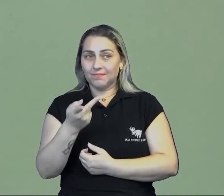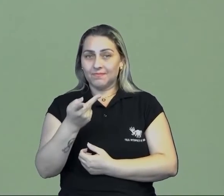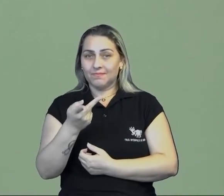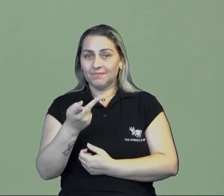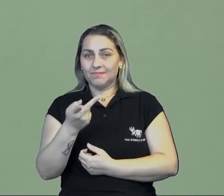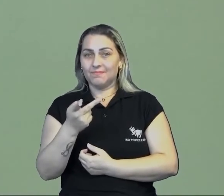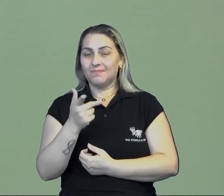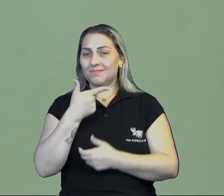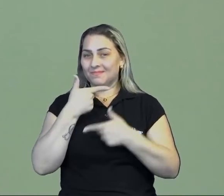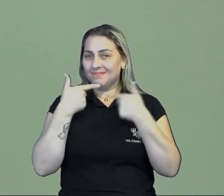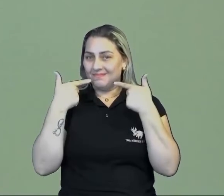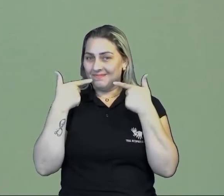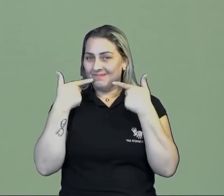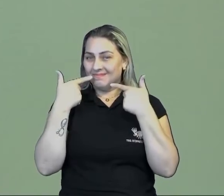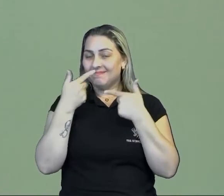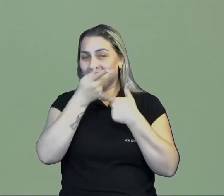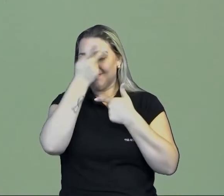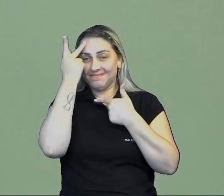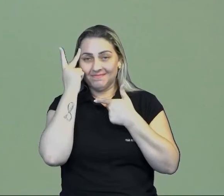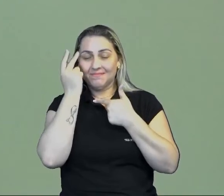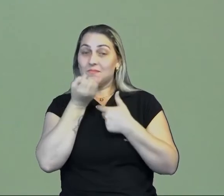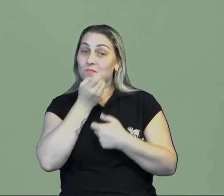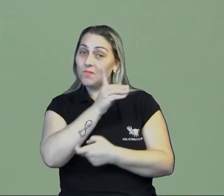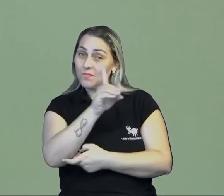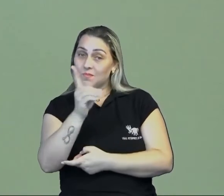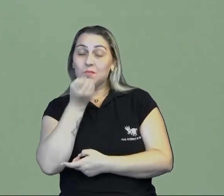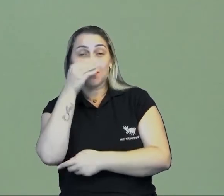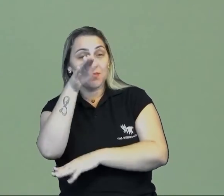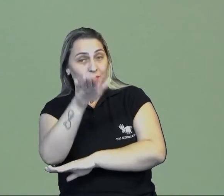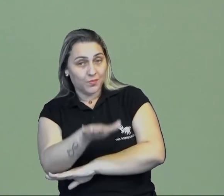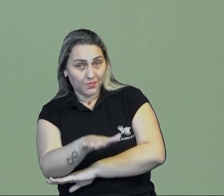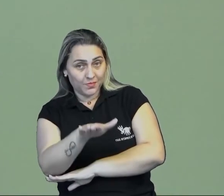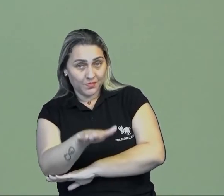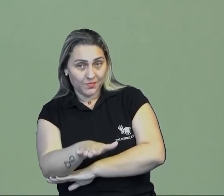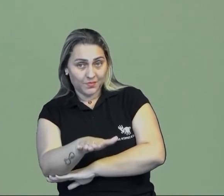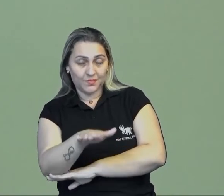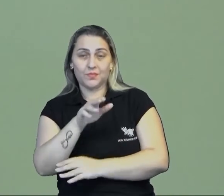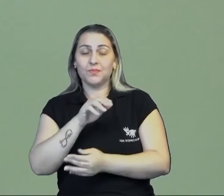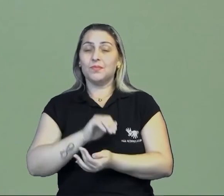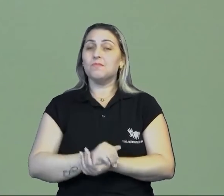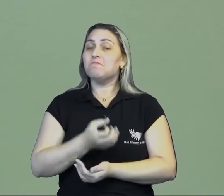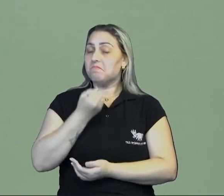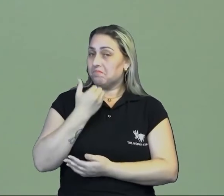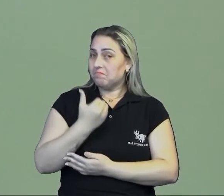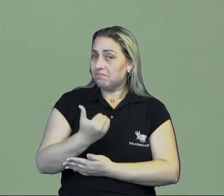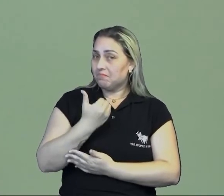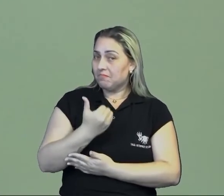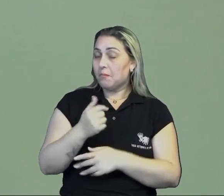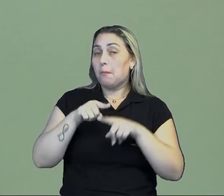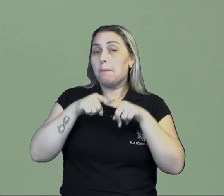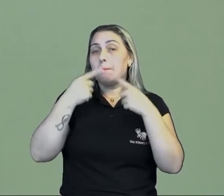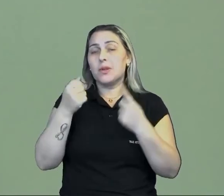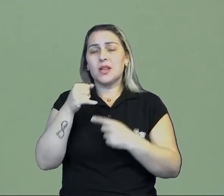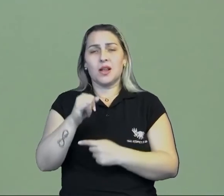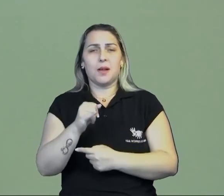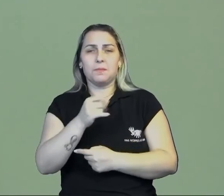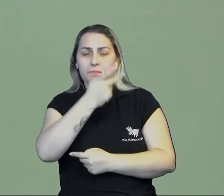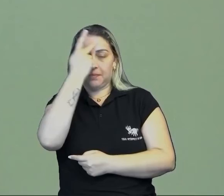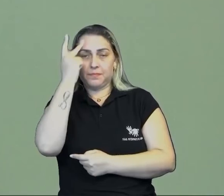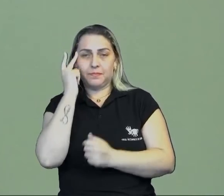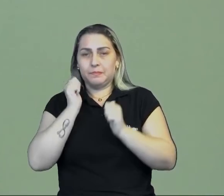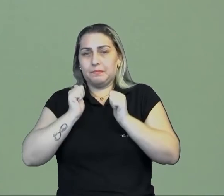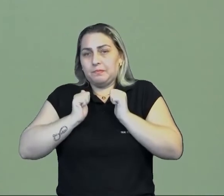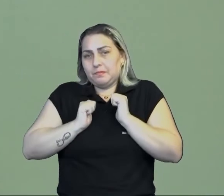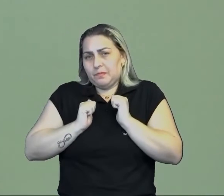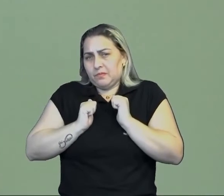ser sorridente, se é aquela pessoa que dá o bom dia, boa tarde, Muito bem. Mas se você já é aquela pessoa assim